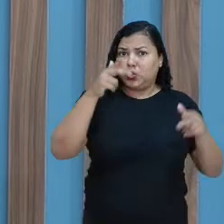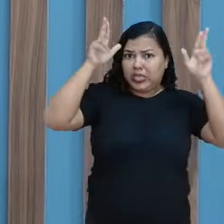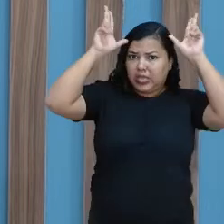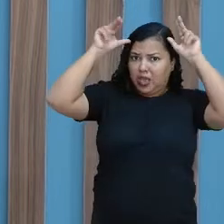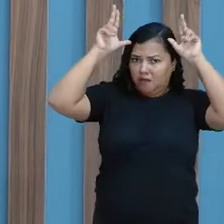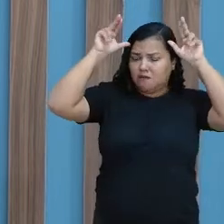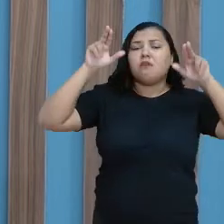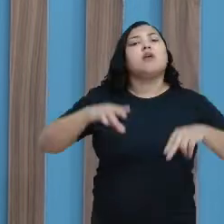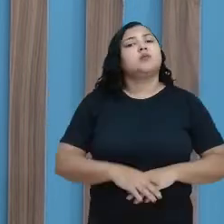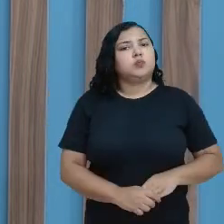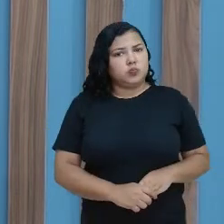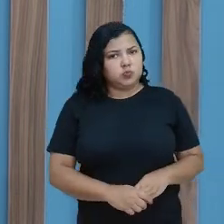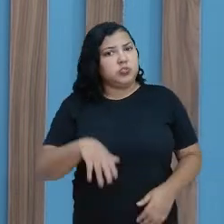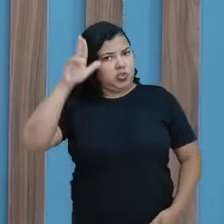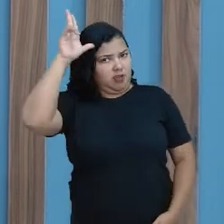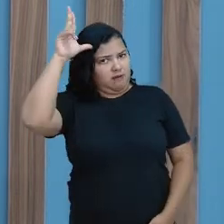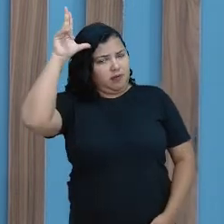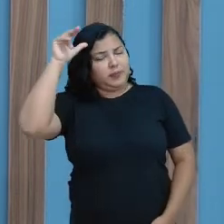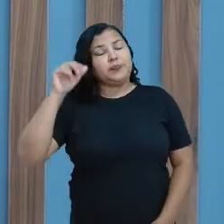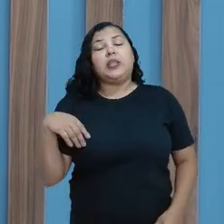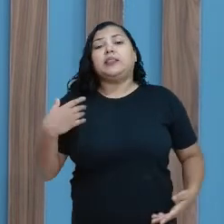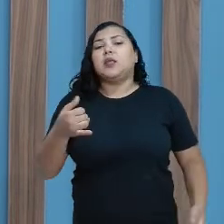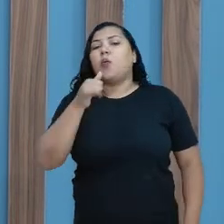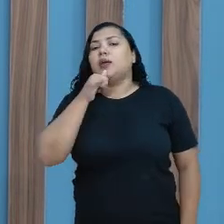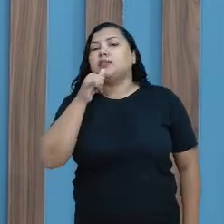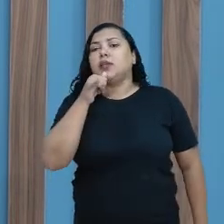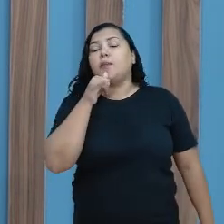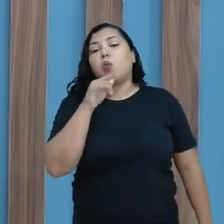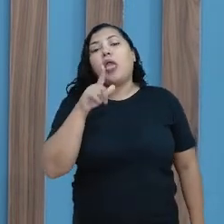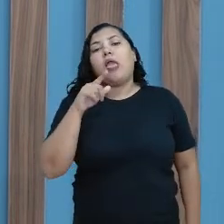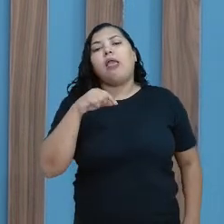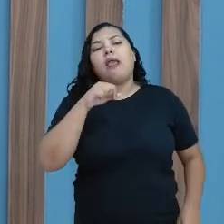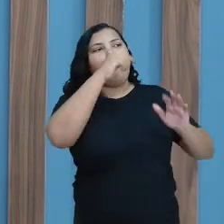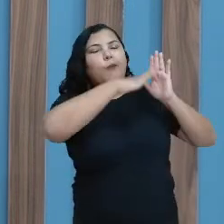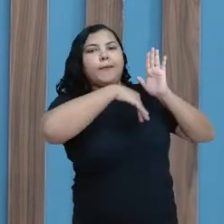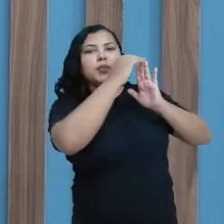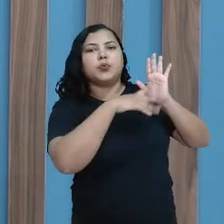foi encomendado um quadro de Pedro Américo, eu acho que é lá para